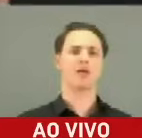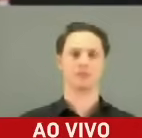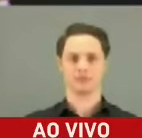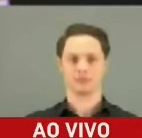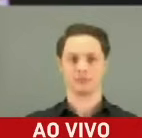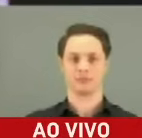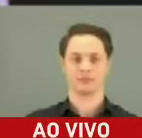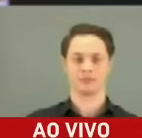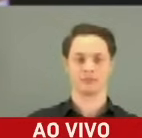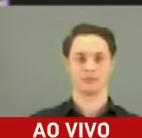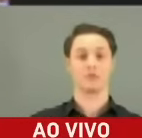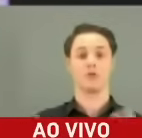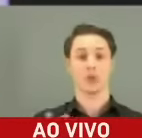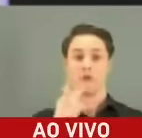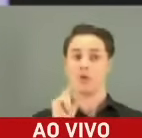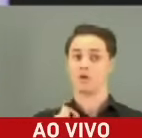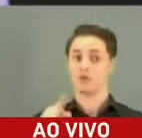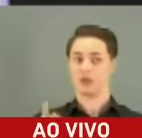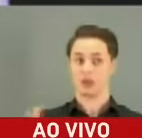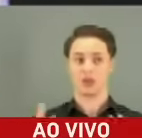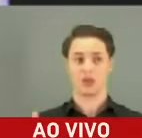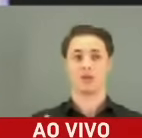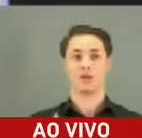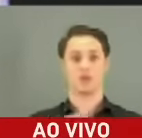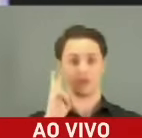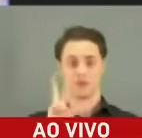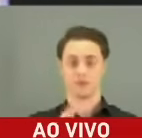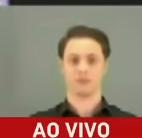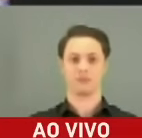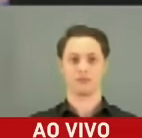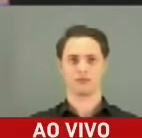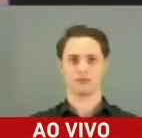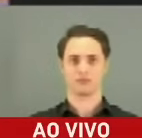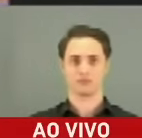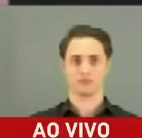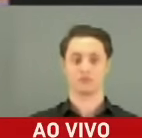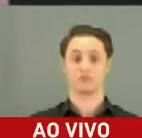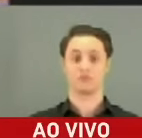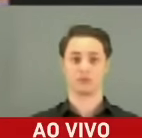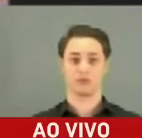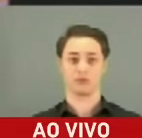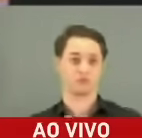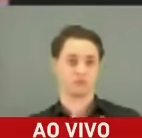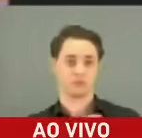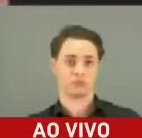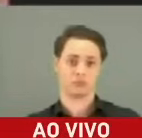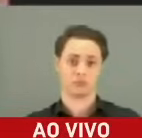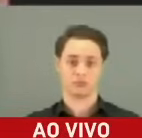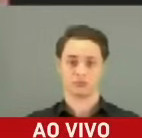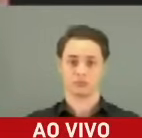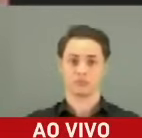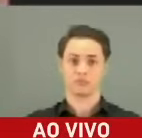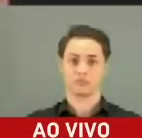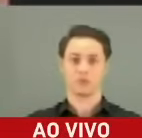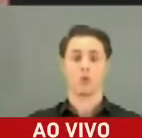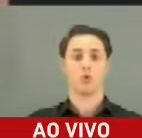Senhor presidente, fala o que você quer falar, que você vai ver o que você vai tomar pela cara. Eu nasci na cabana do Pai Tomás, uma favela lá em Belo Horizonte.